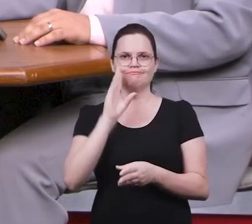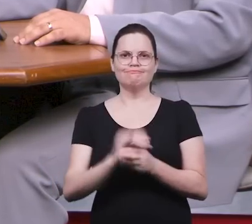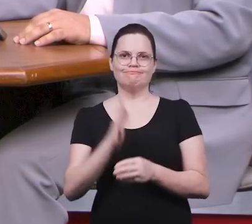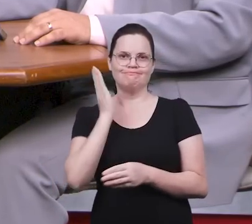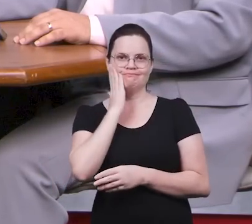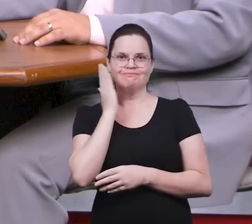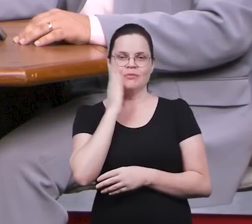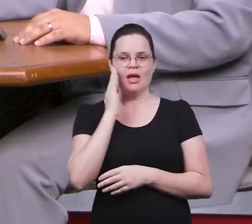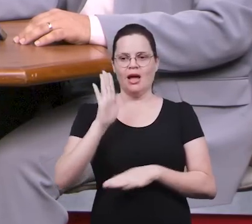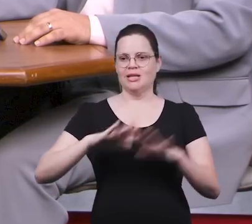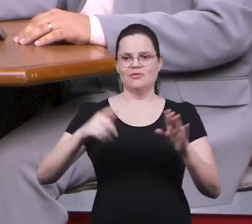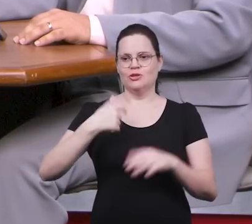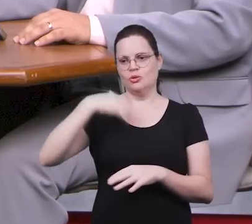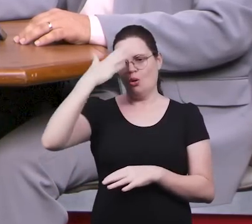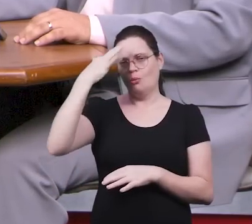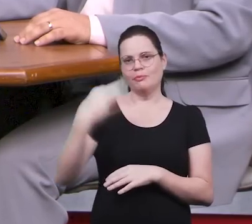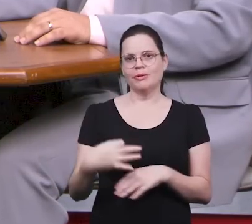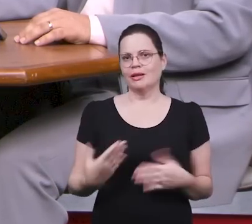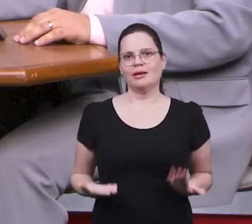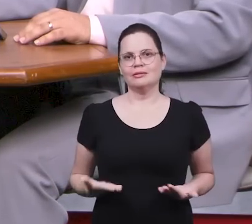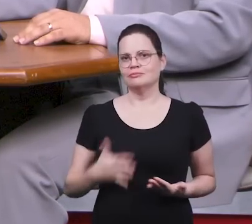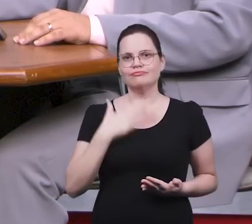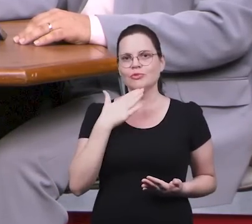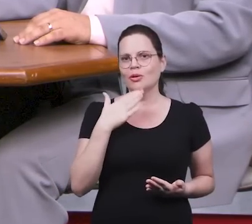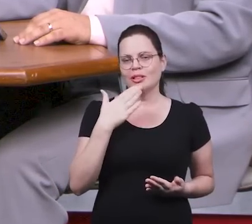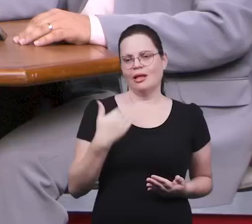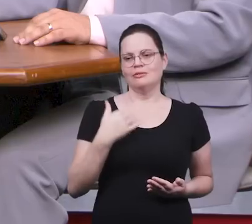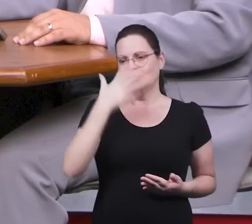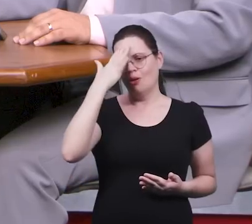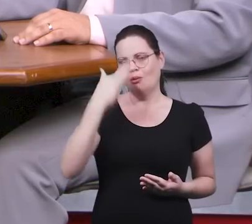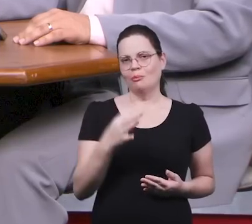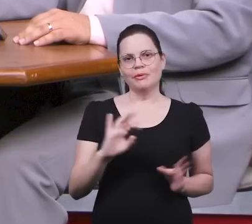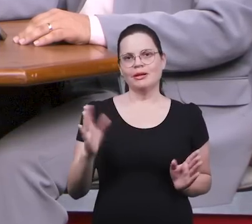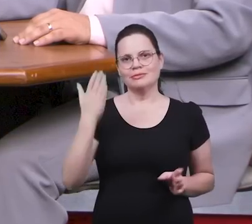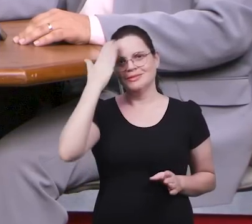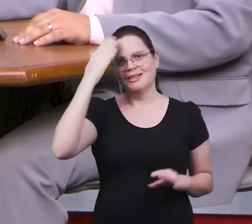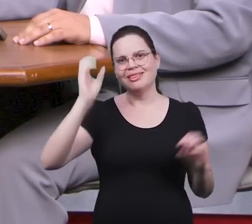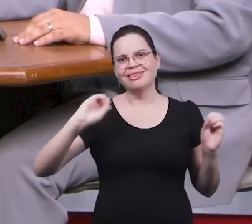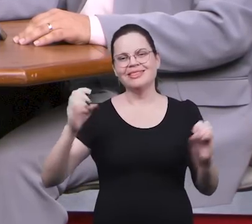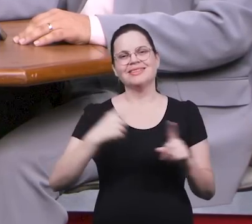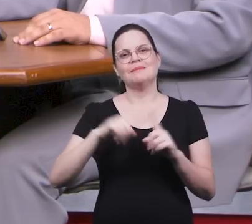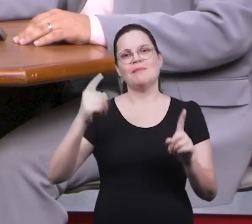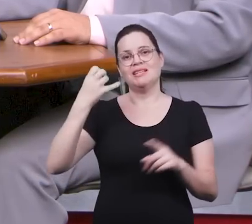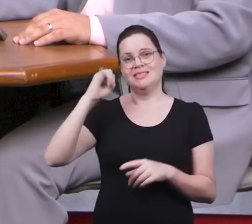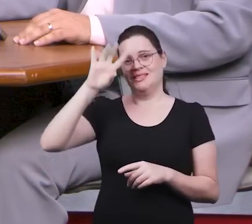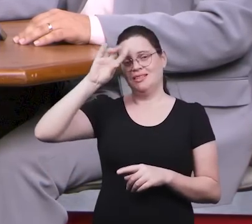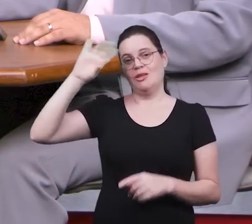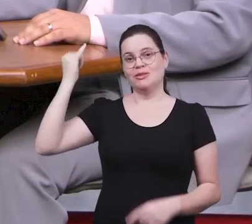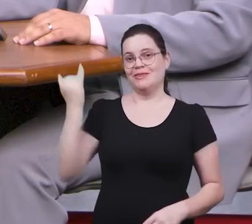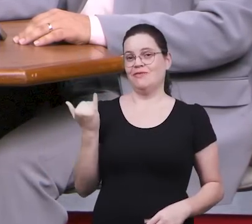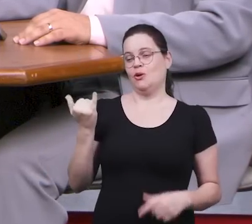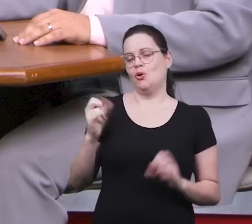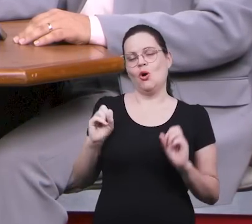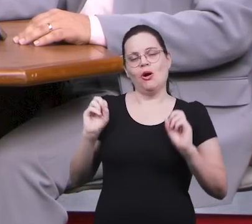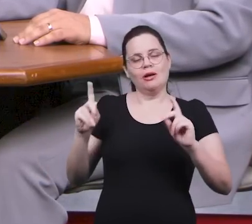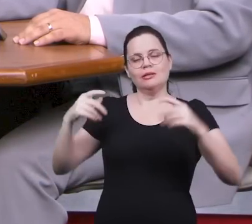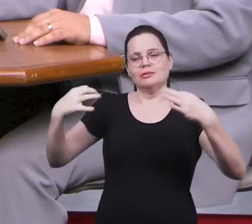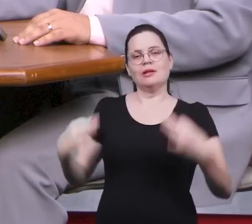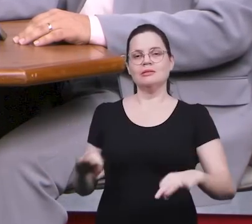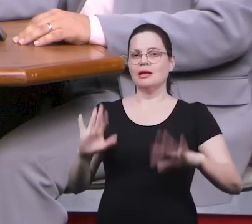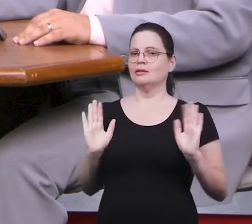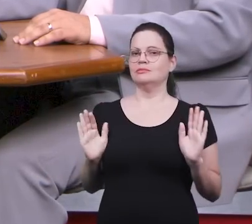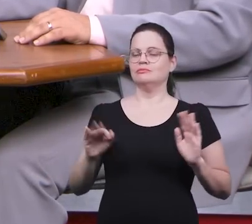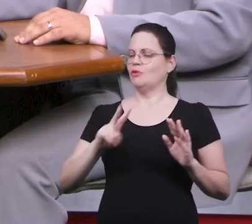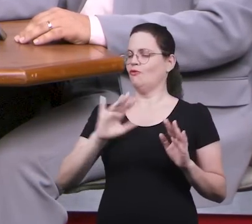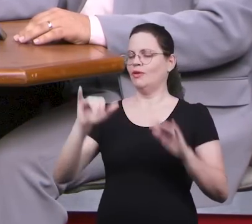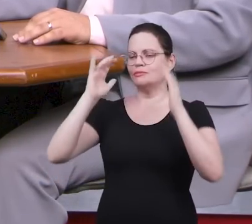mesmo quando ele não compreende uma situação, mas se ele sabe que vem de Deus, ele diz, está certo,